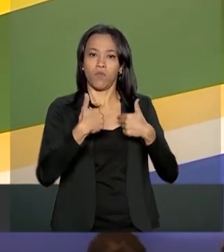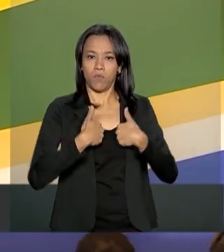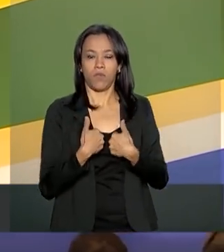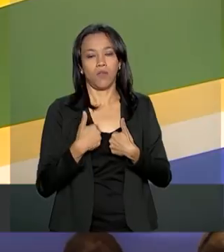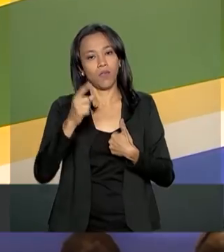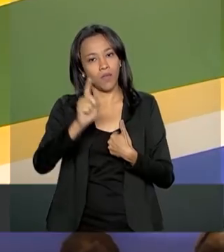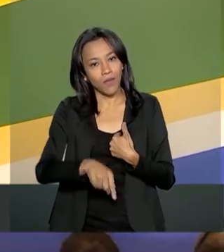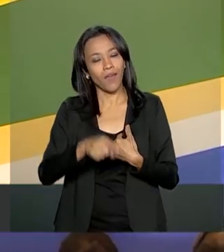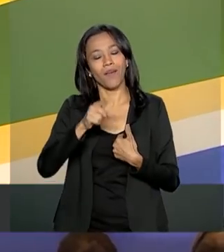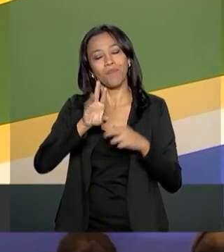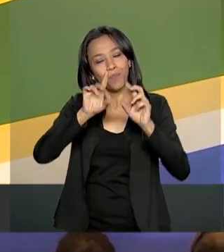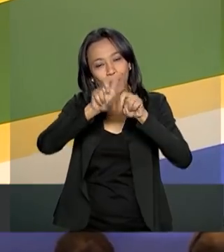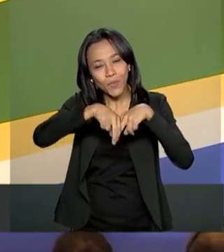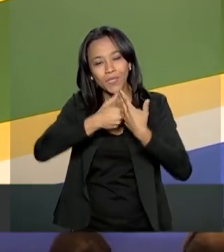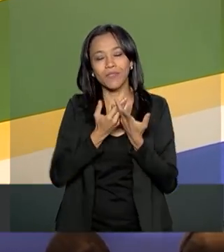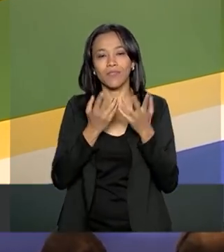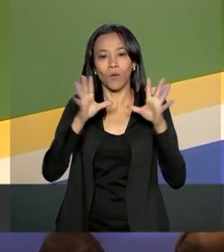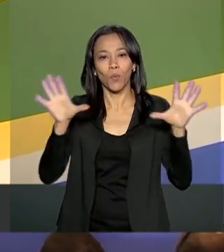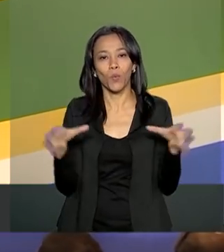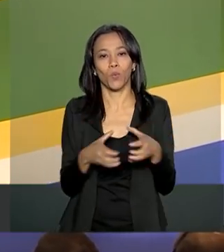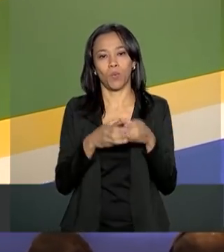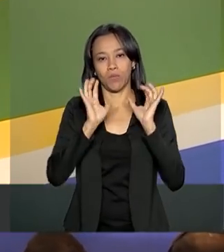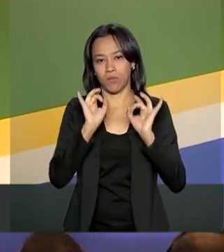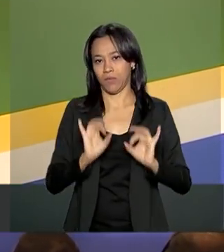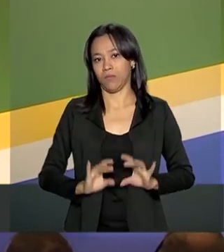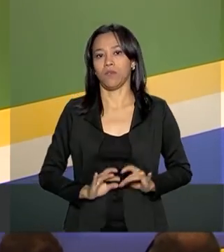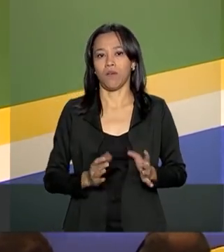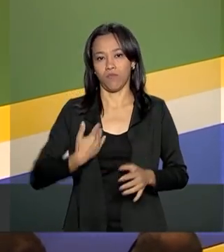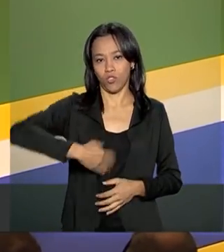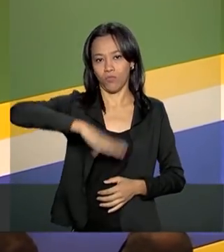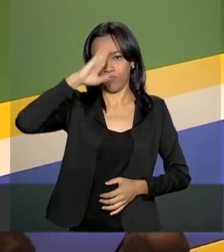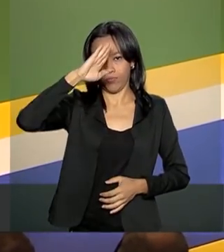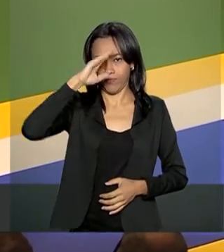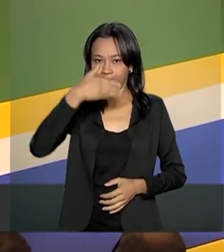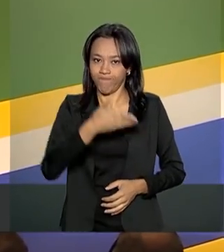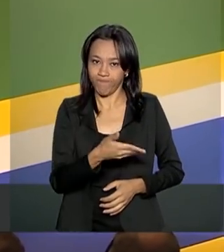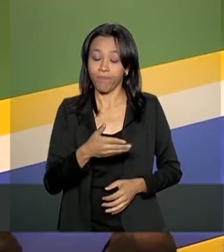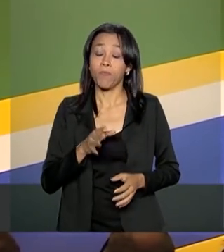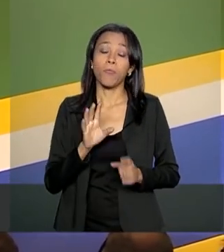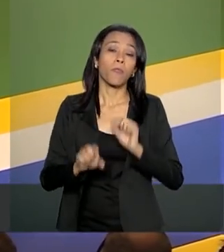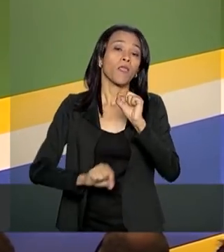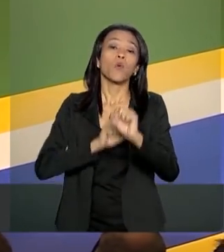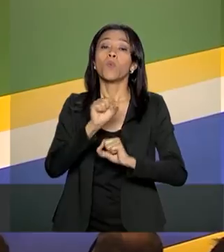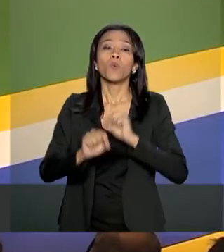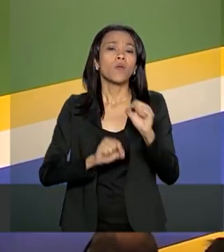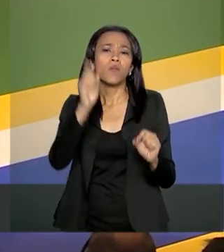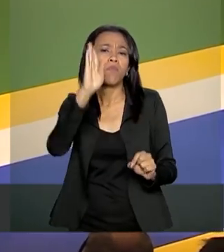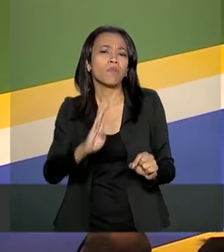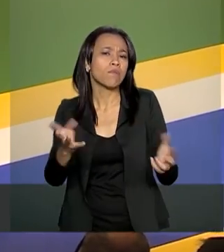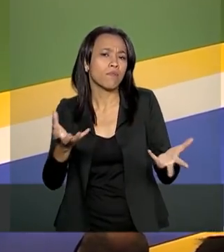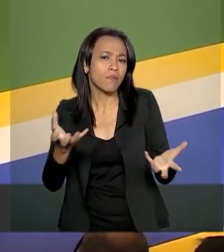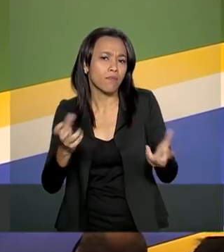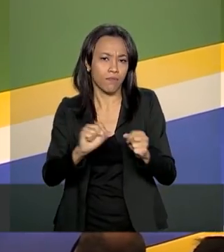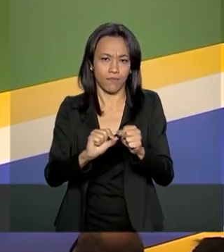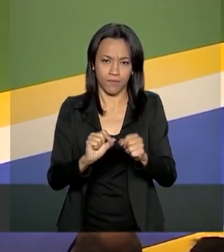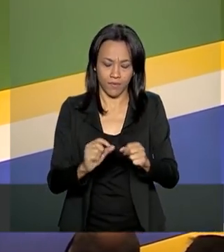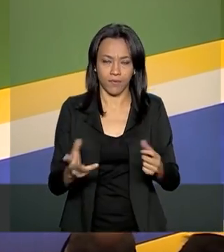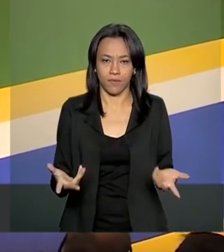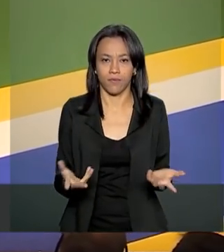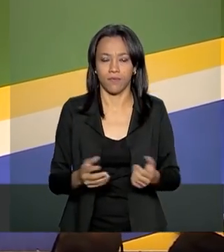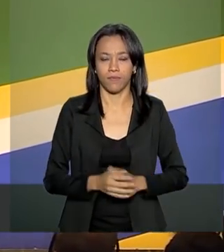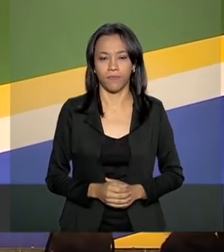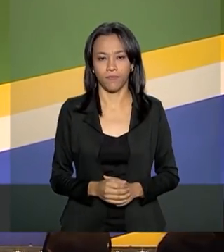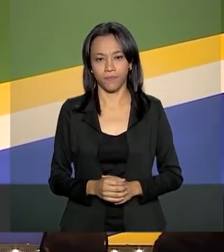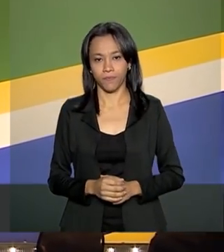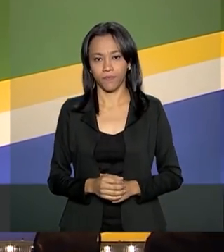uma tropa especial. E o que o Brasil pretende fazer quando